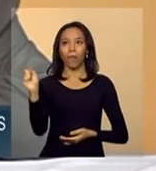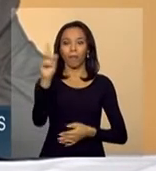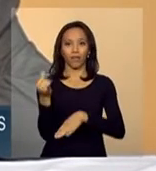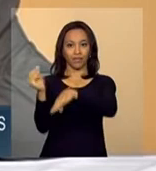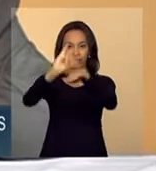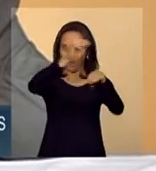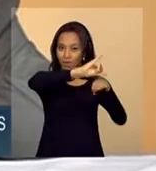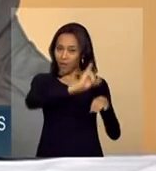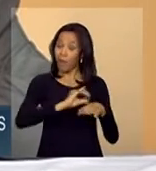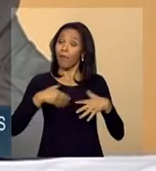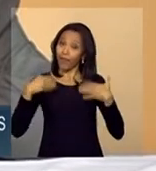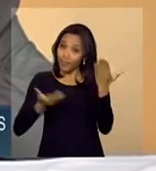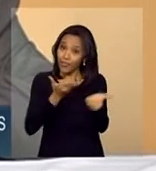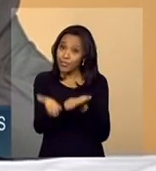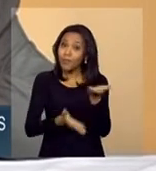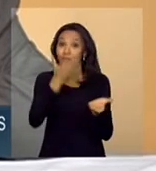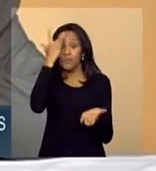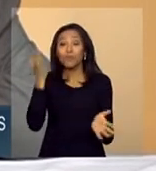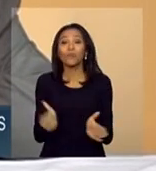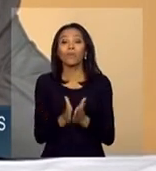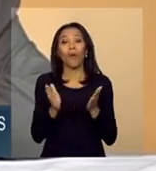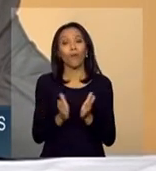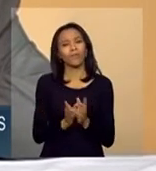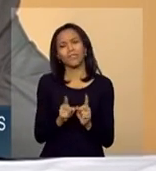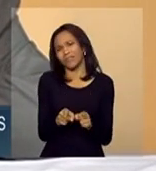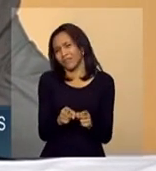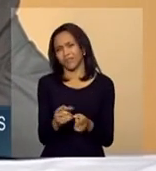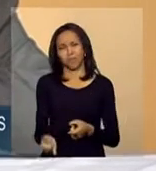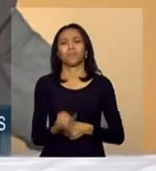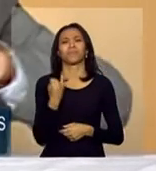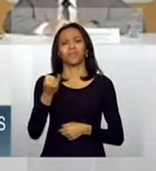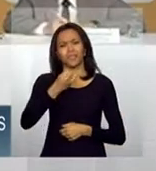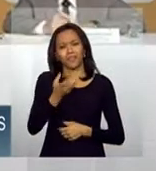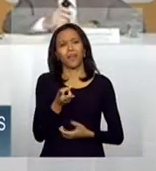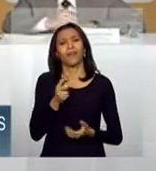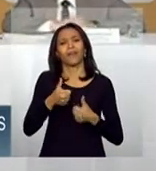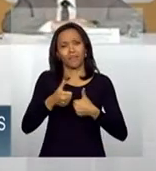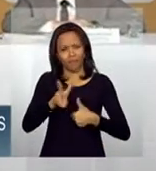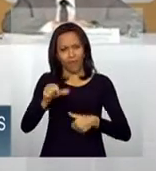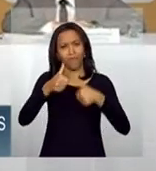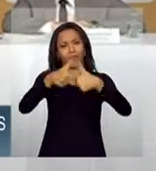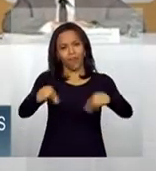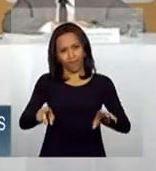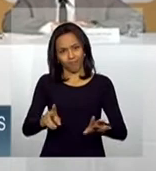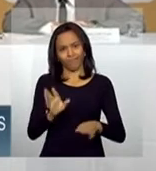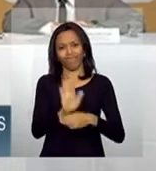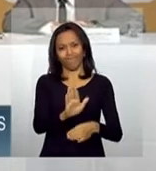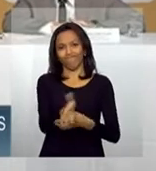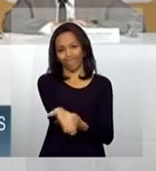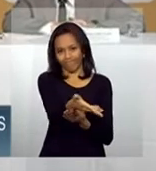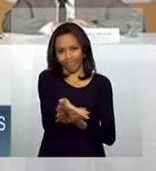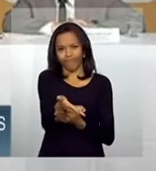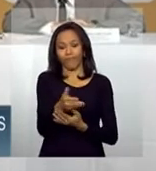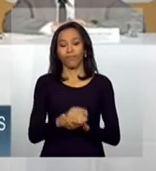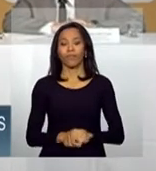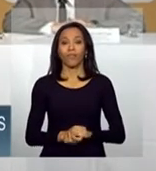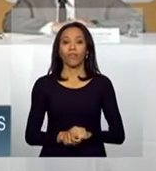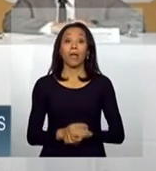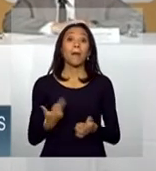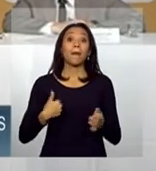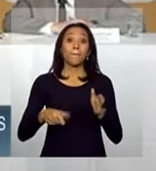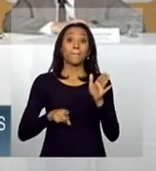para atendimento à população de baixa renda. Isso é um legado importantíssimo também. Eu, na pergunta anterior, me concentrei